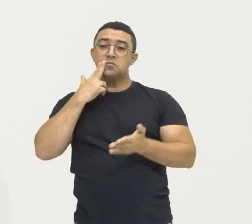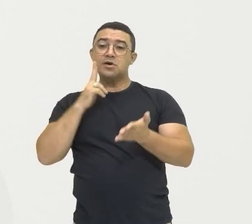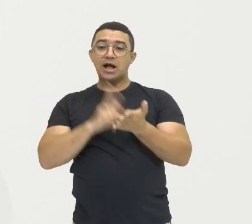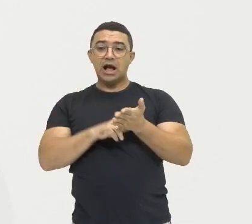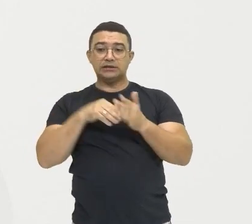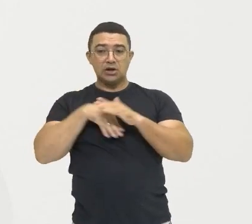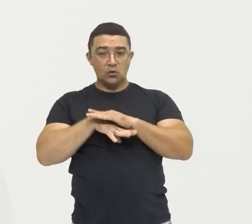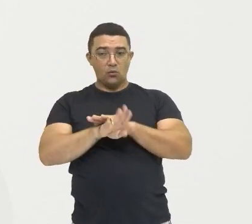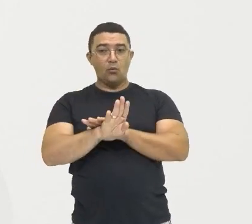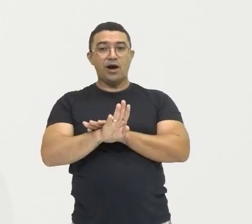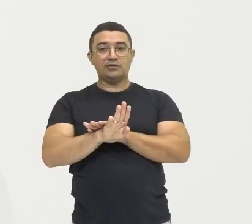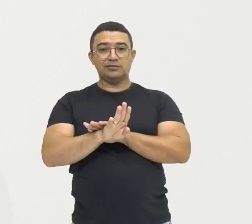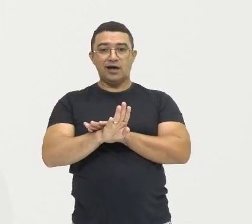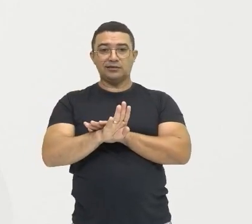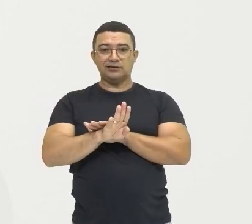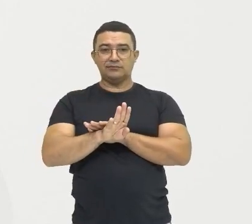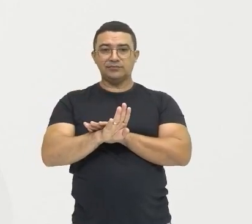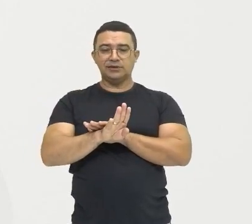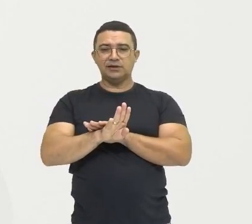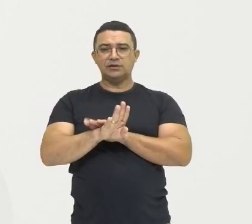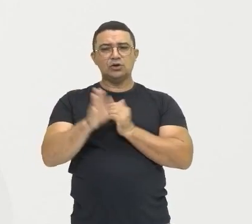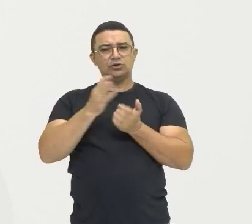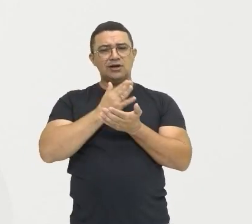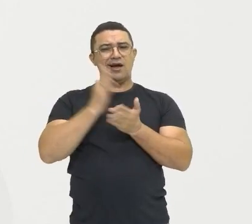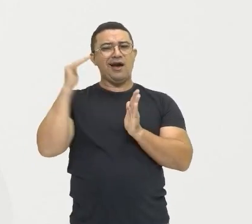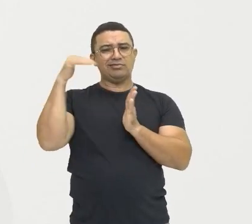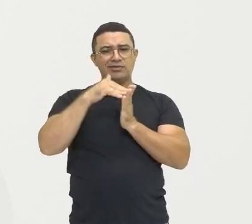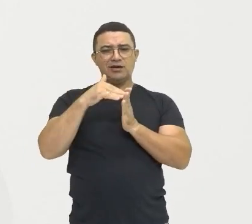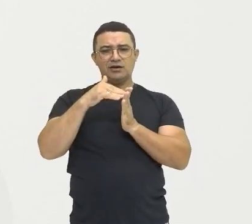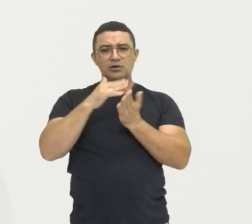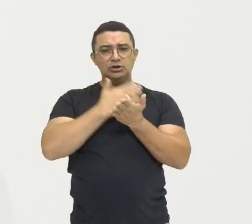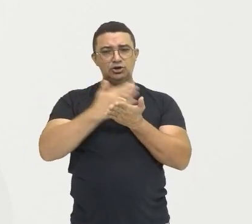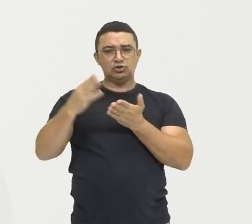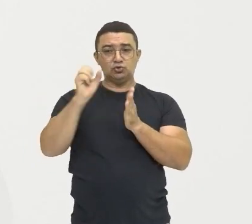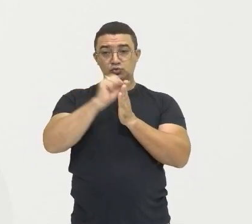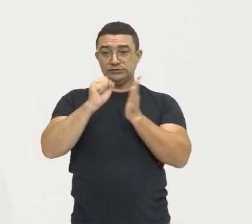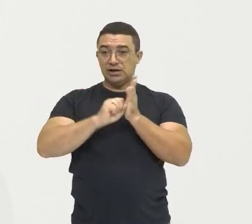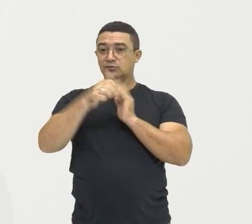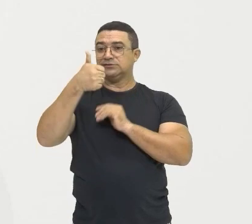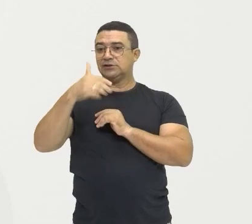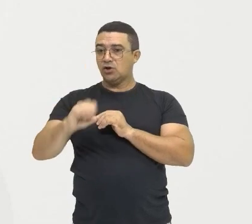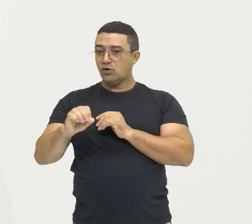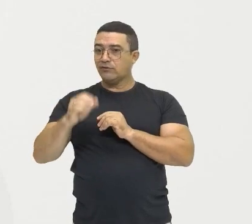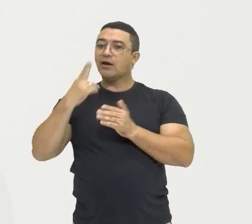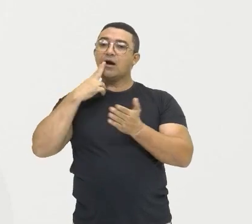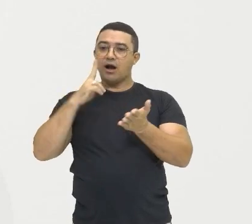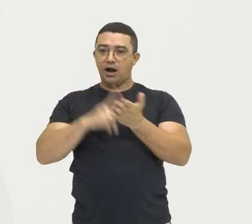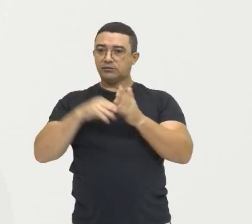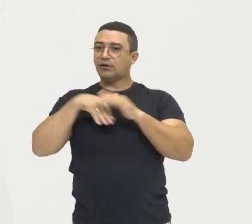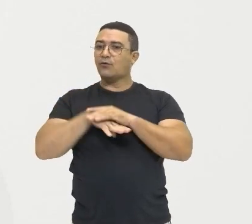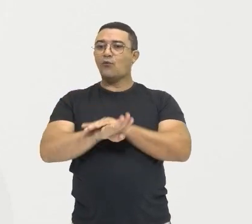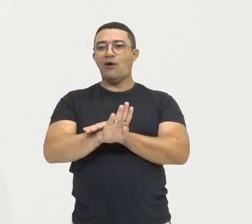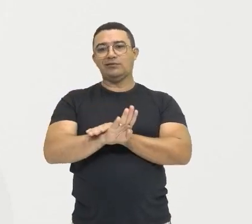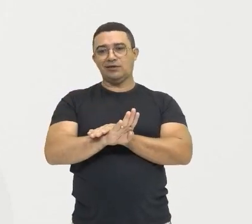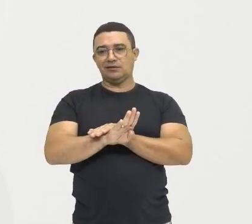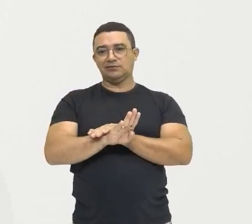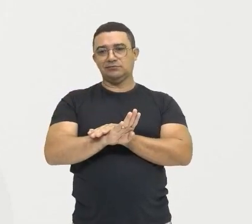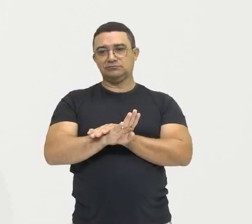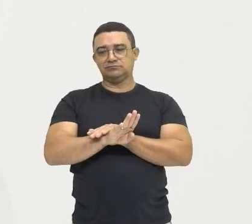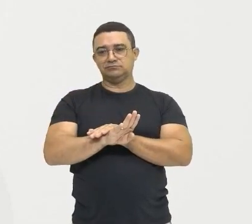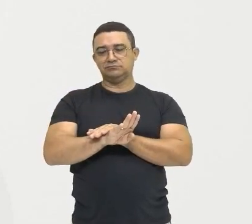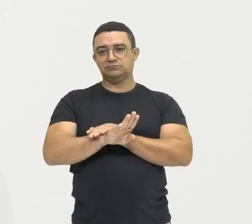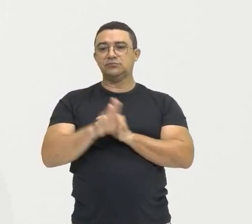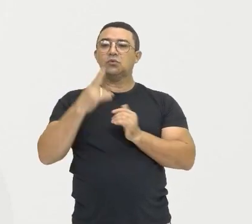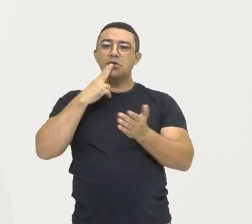arquivos da Torre do Tombo até o início do século XIX. Olha isso. A carta de Pero Vaz de Caminha